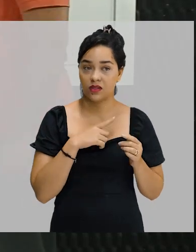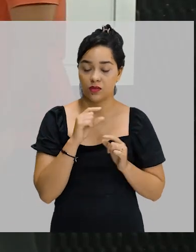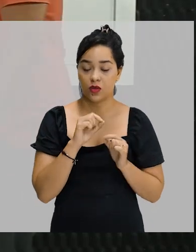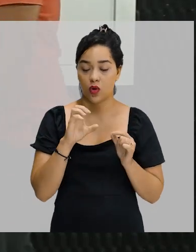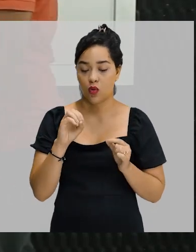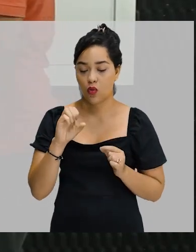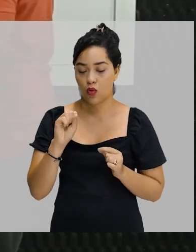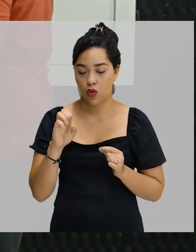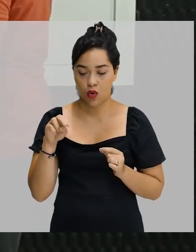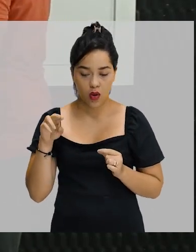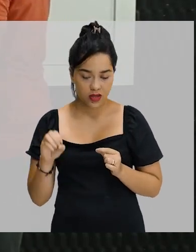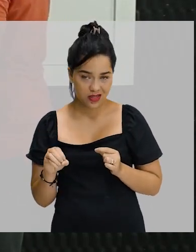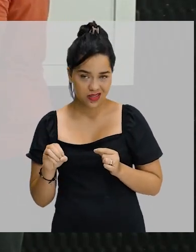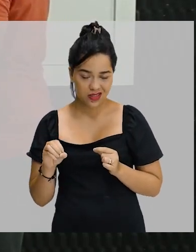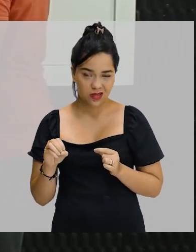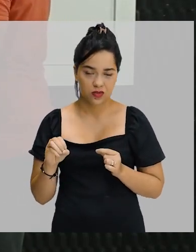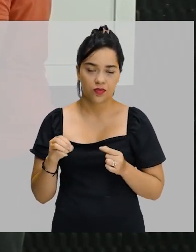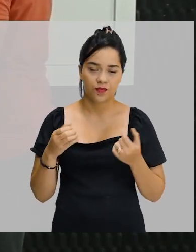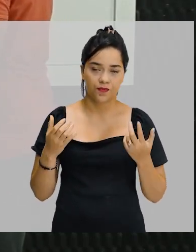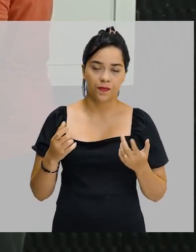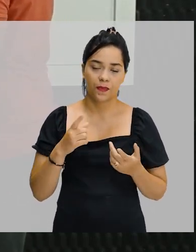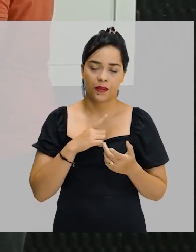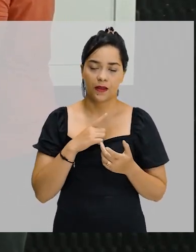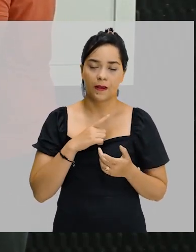cosseno de φ, aqui, ó,